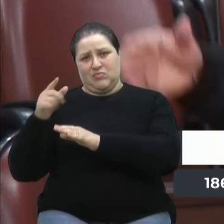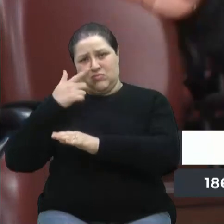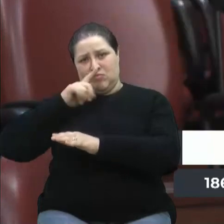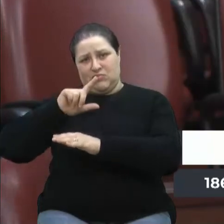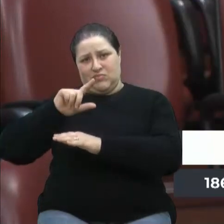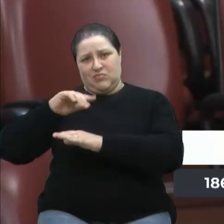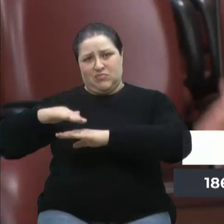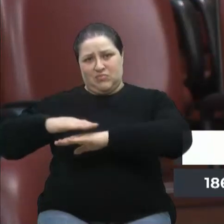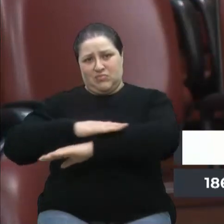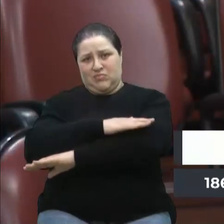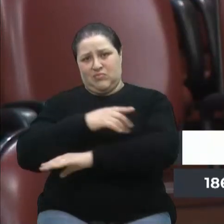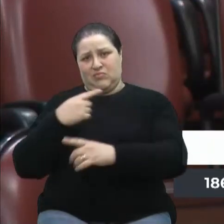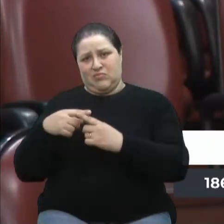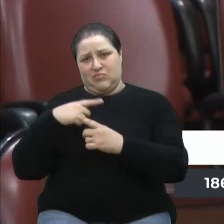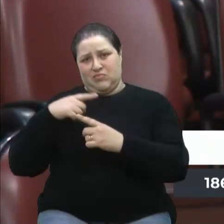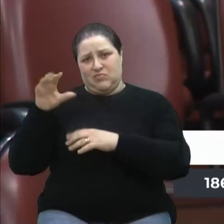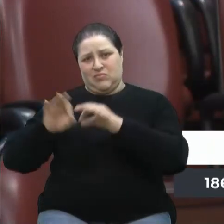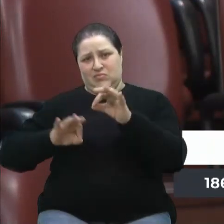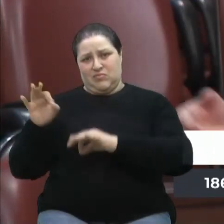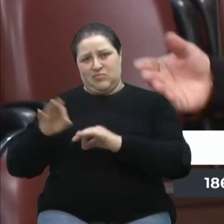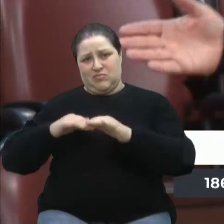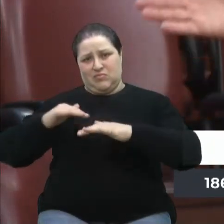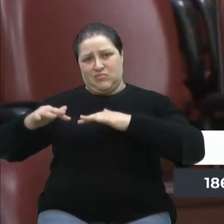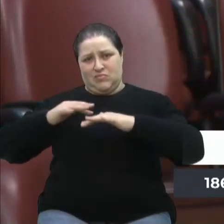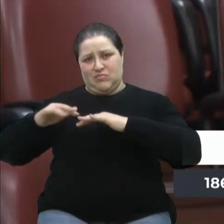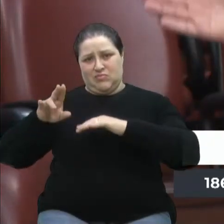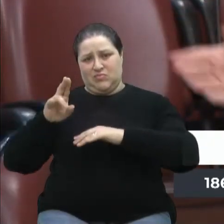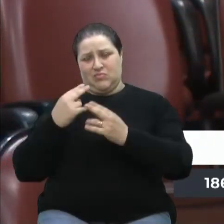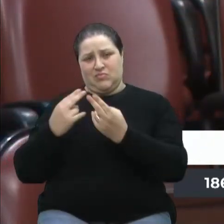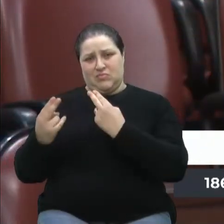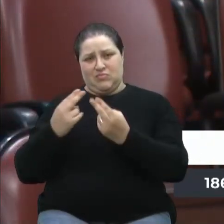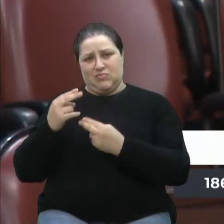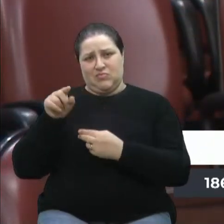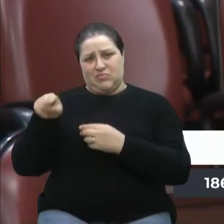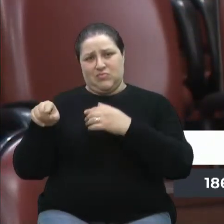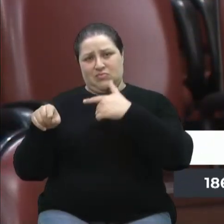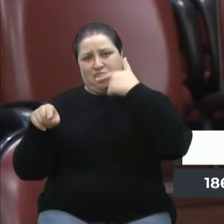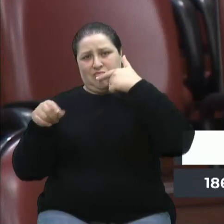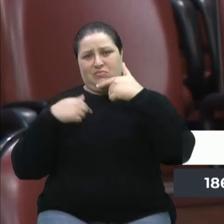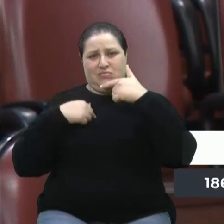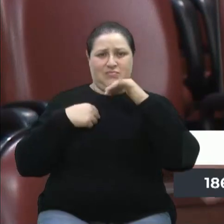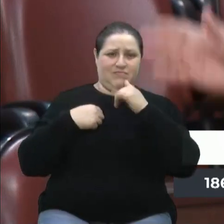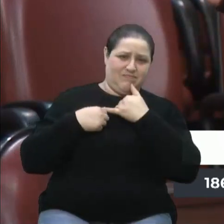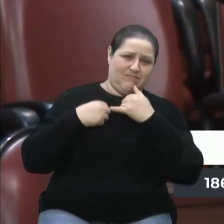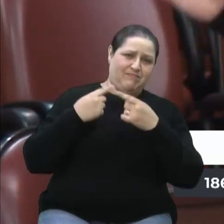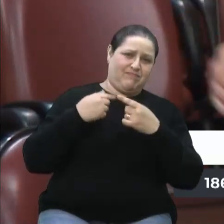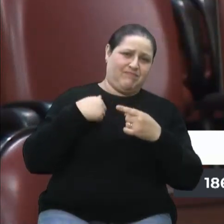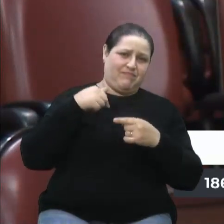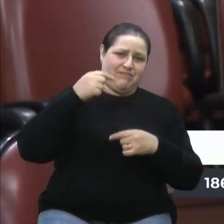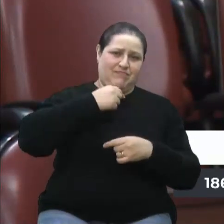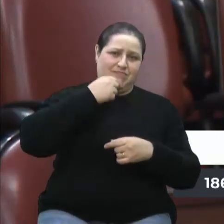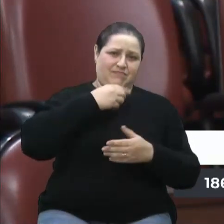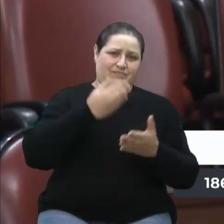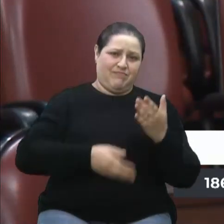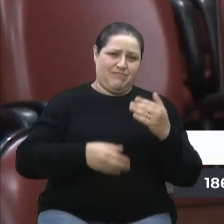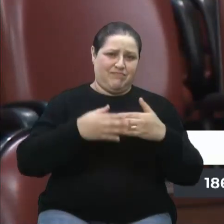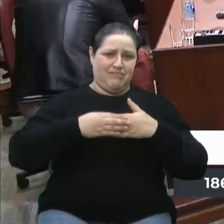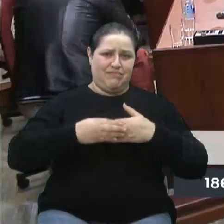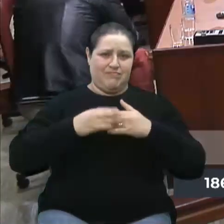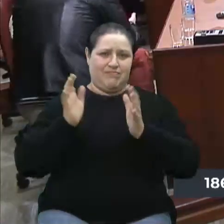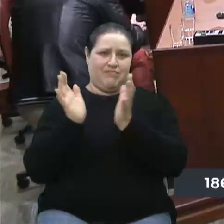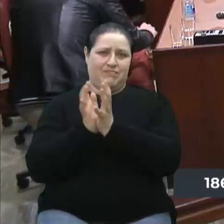Amarante de cor porque tem um plano de mobilidade urbana então Amarante está sorrindo aqui eu tô triste que nós perdemos a semente saudar o meu colega Obrigado